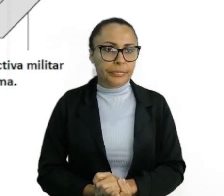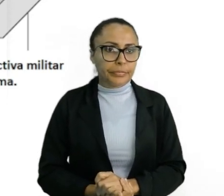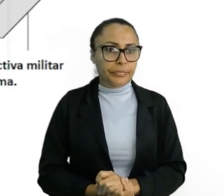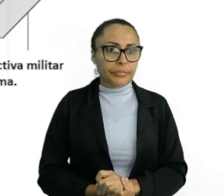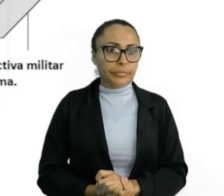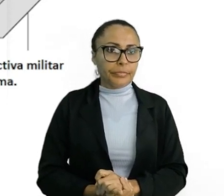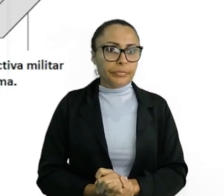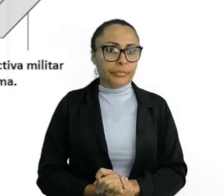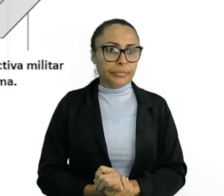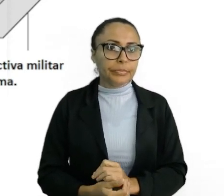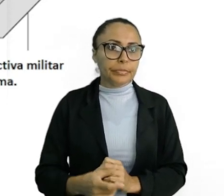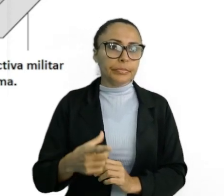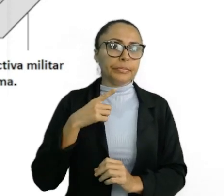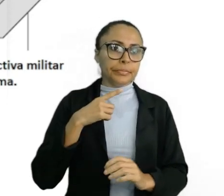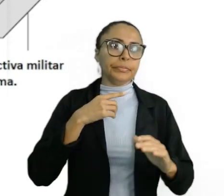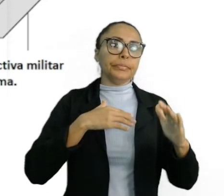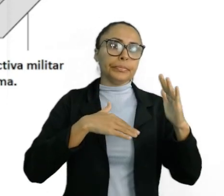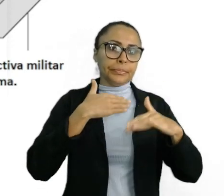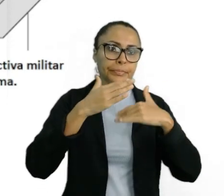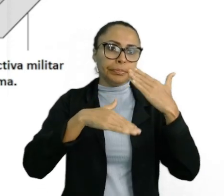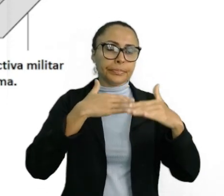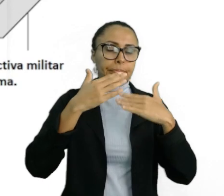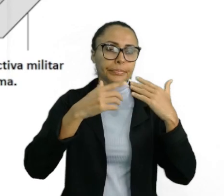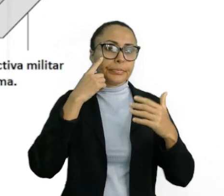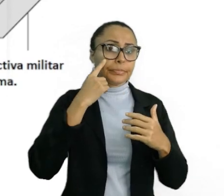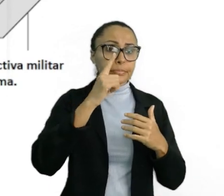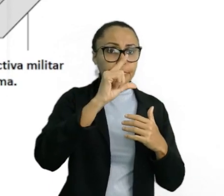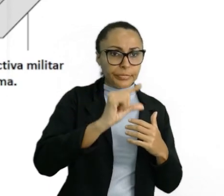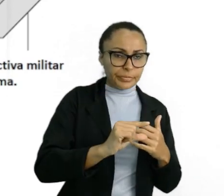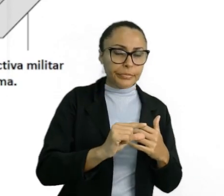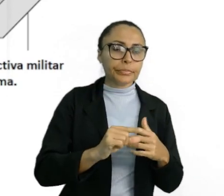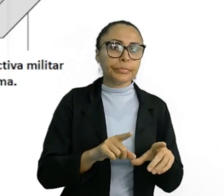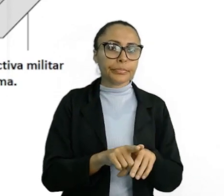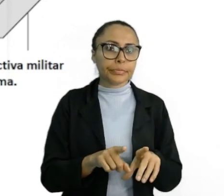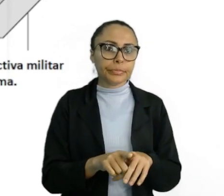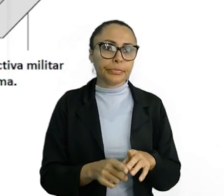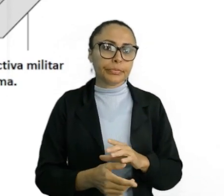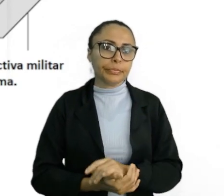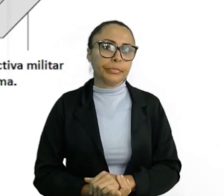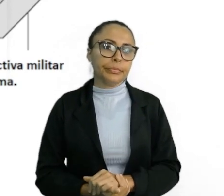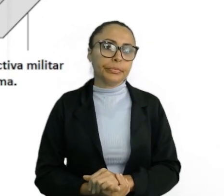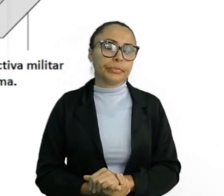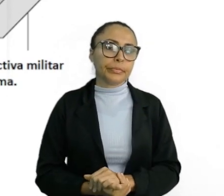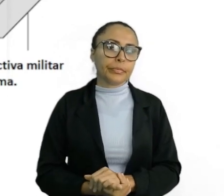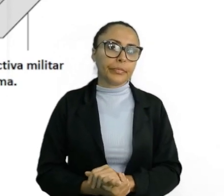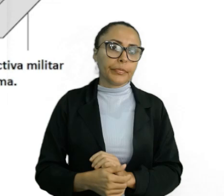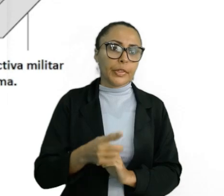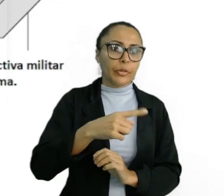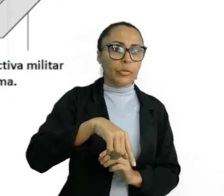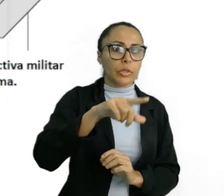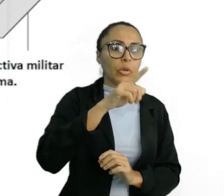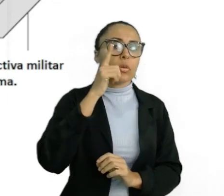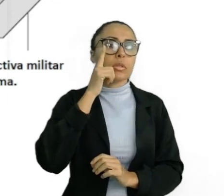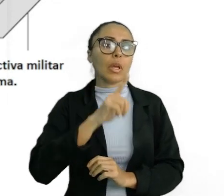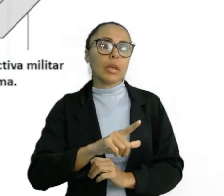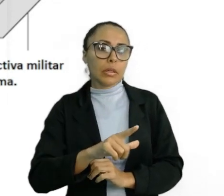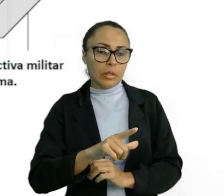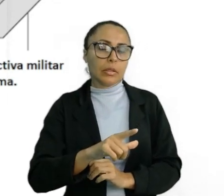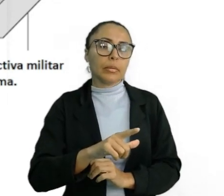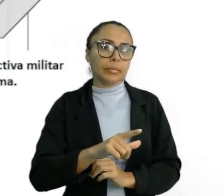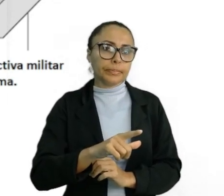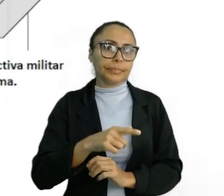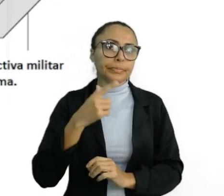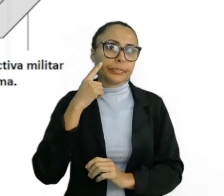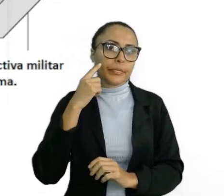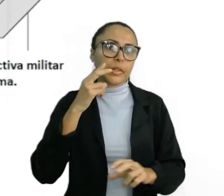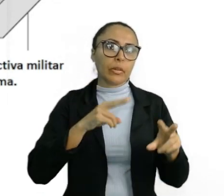um processo de redução, né, também, mas que você consegue ter uma